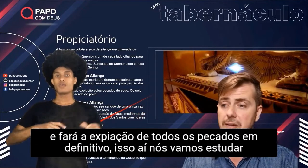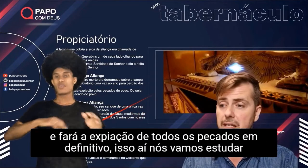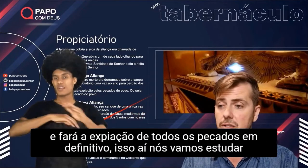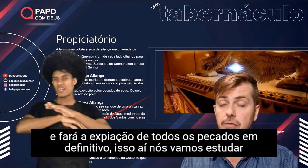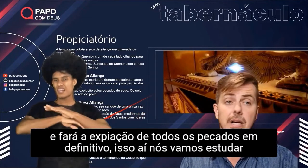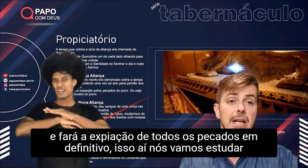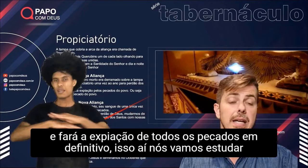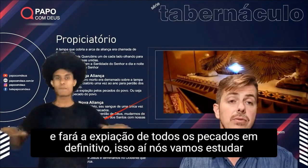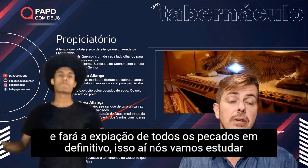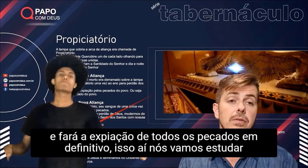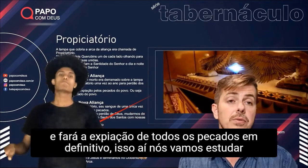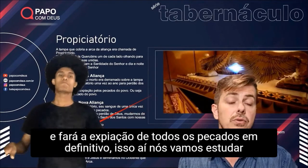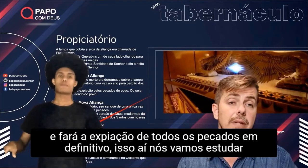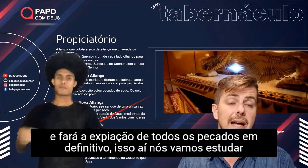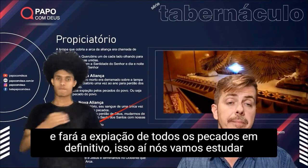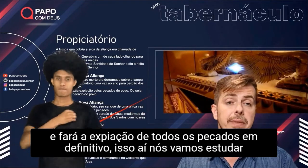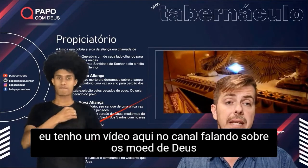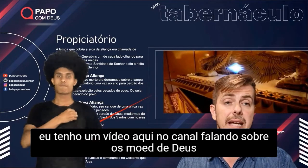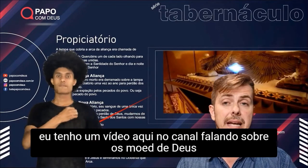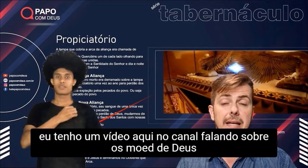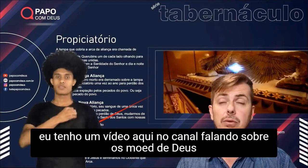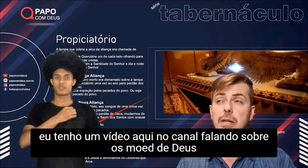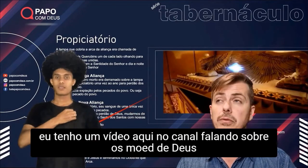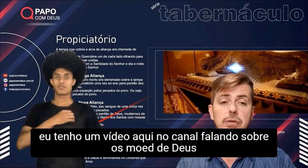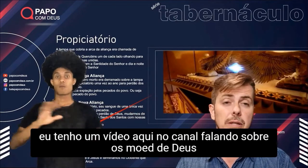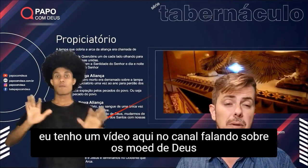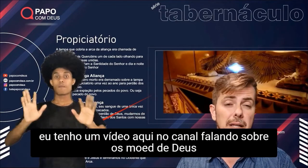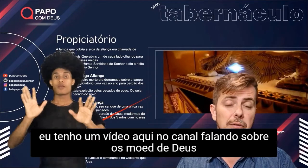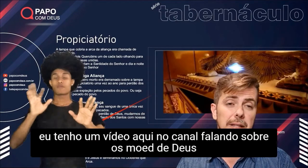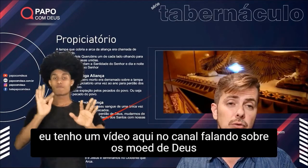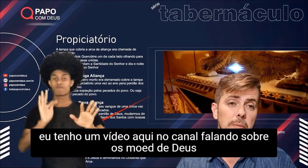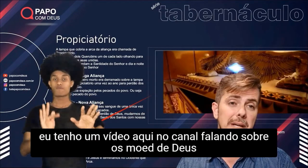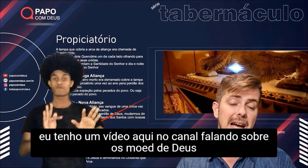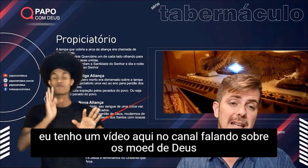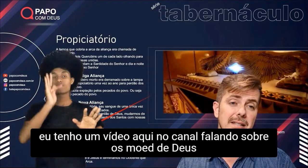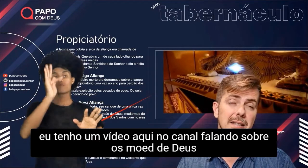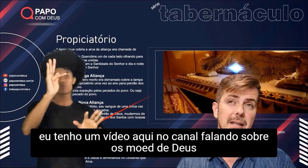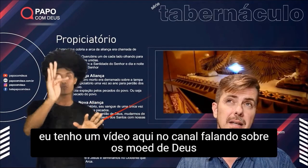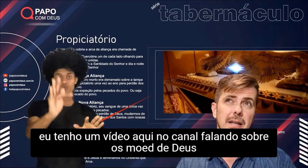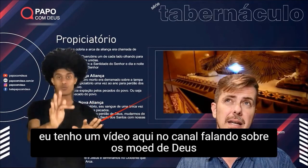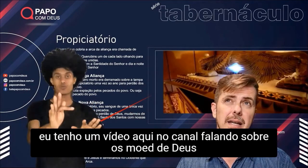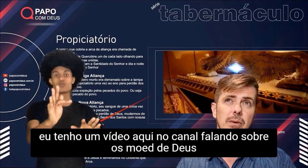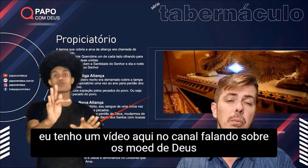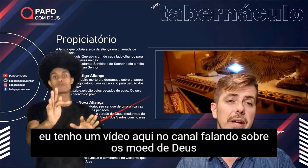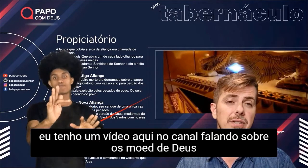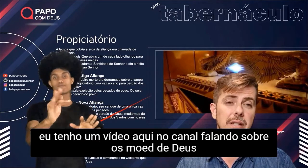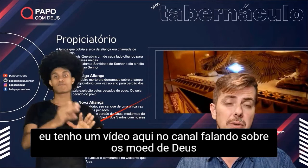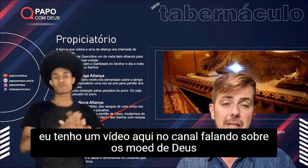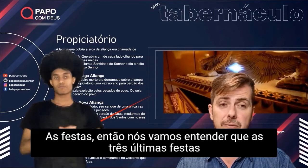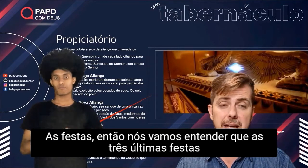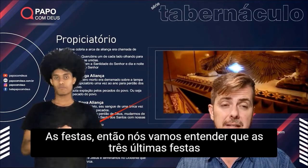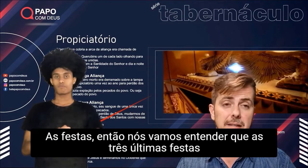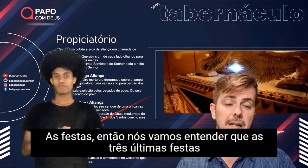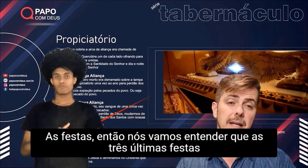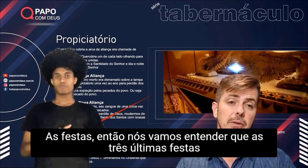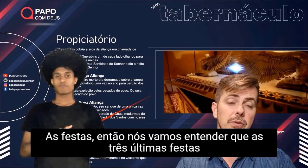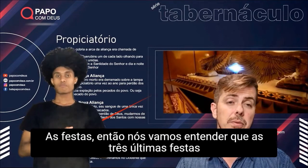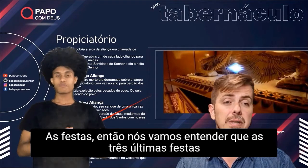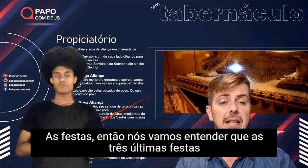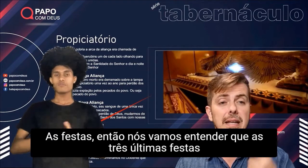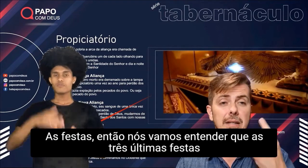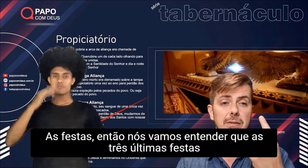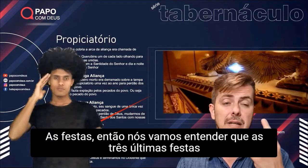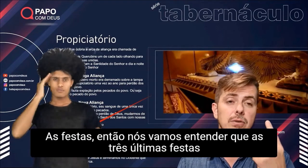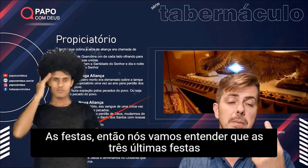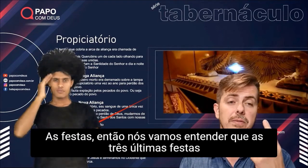em definitivo. Isso aí nós vamos estudar. Eu tenho um vídeo aqui no canal falando sobre o moede de Deus, as festas. Então nós